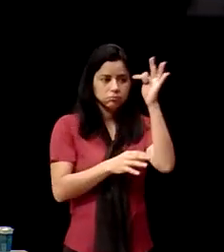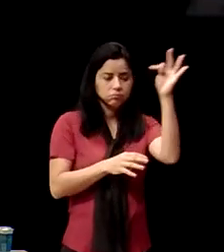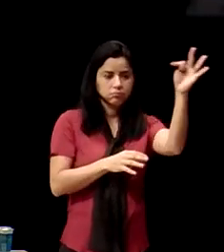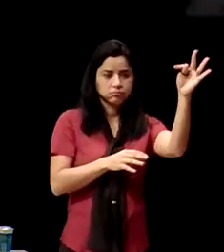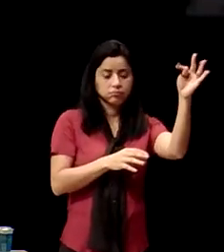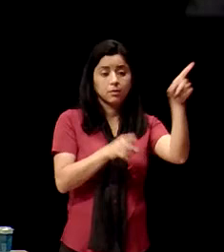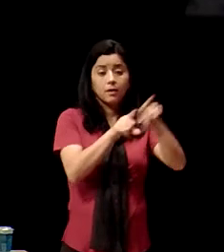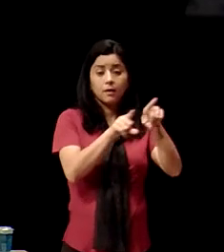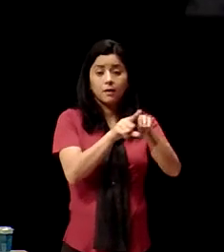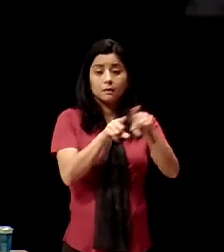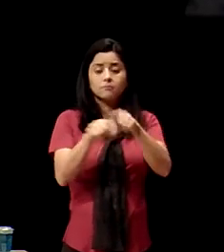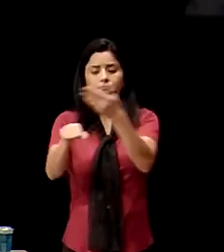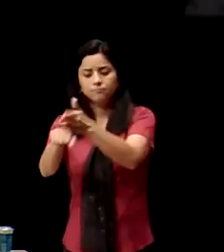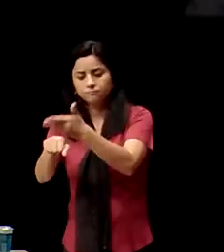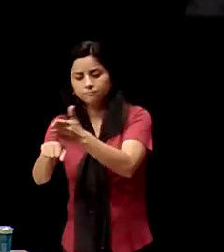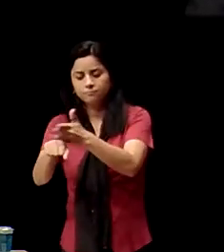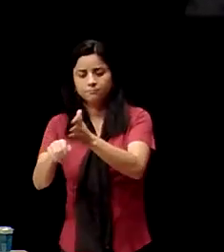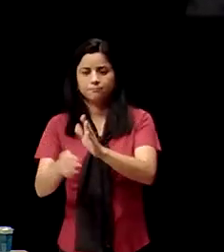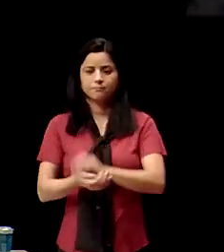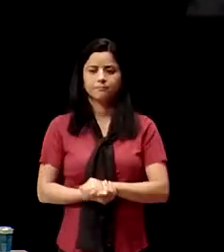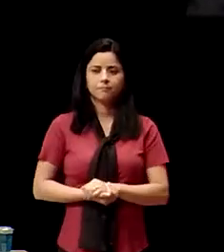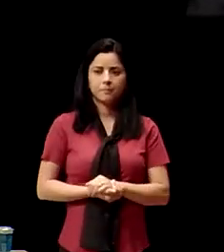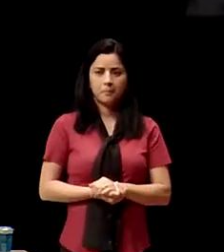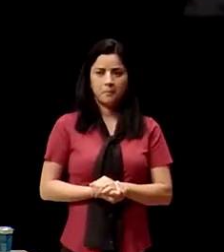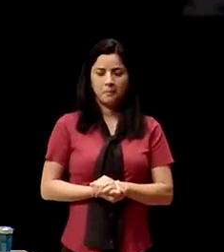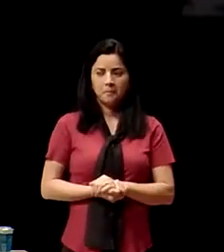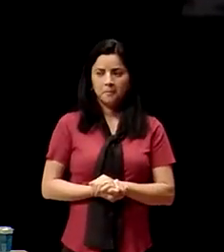nas aplicações práticas. And